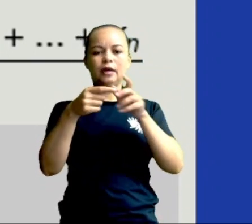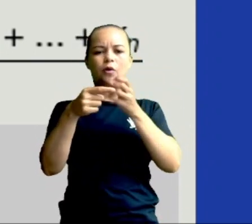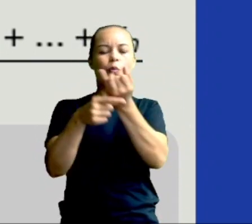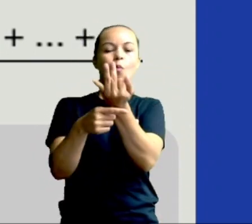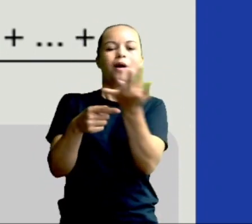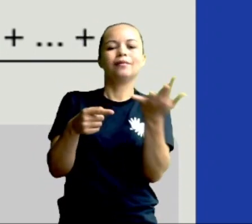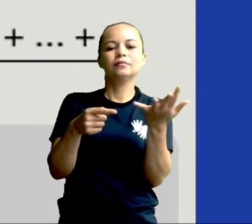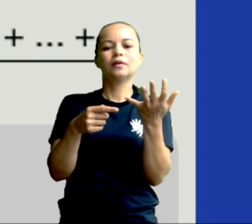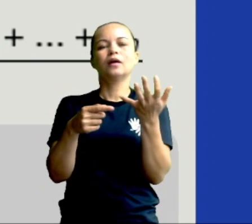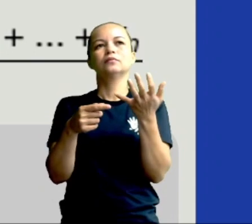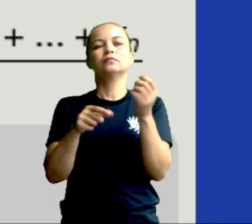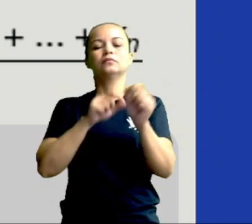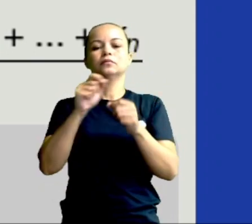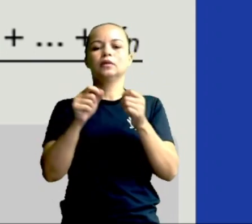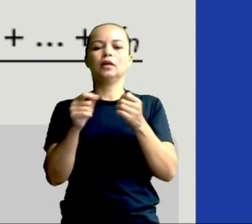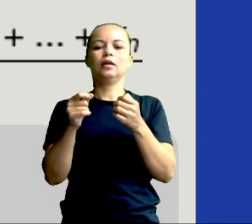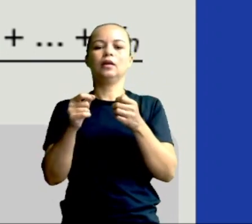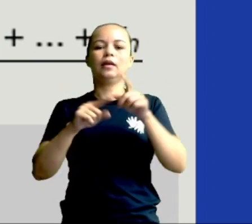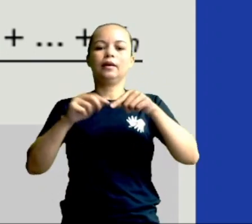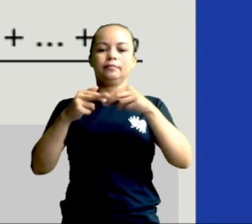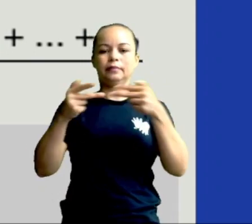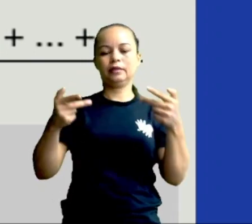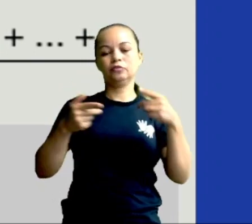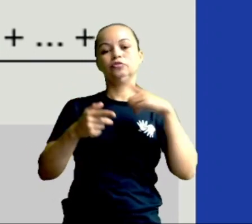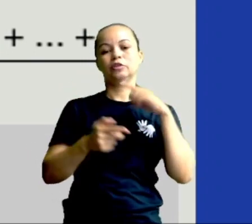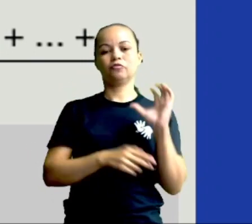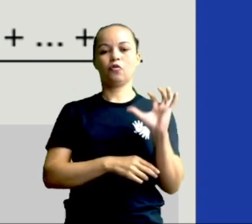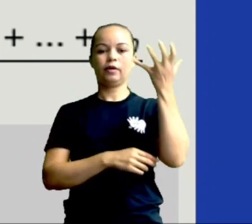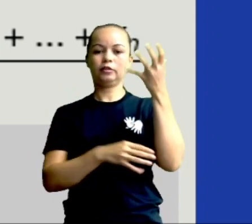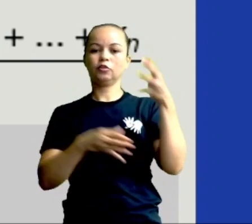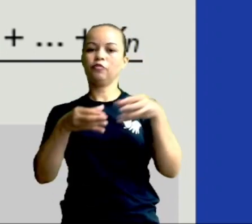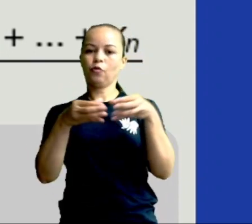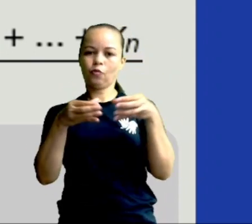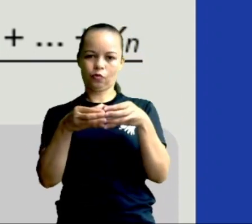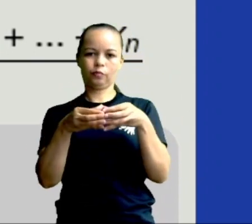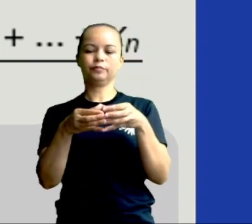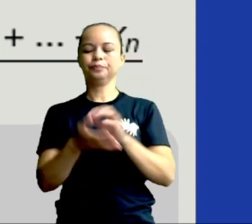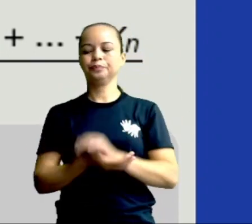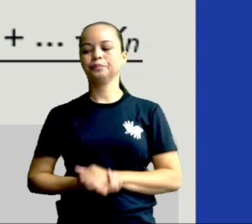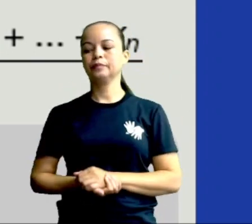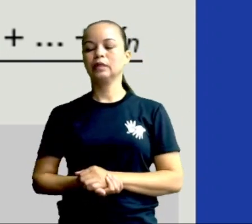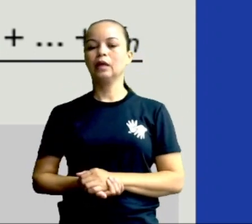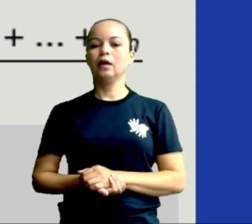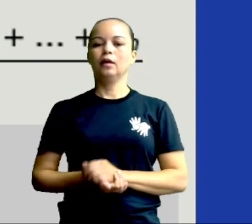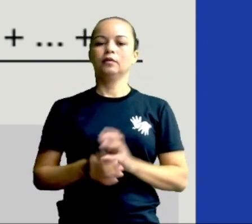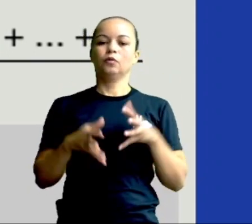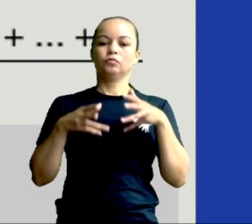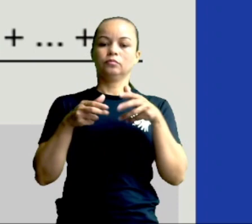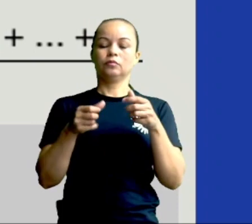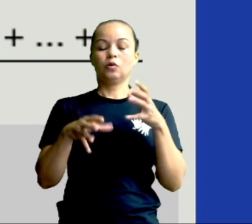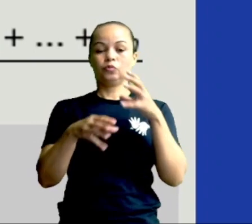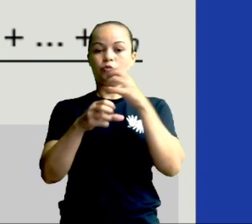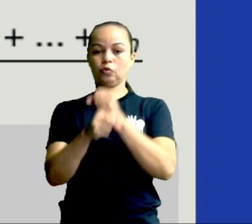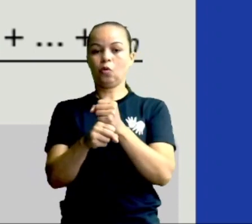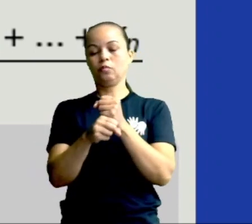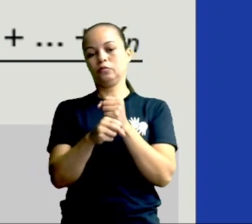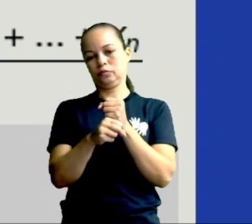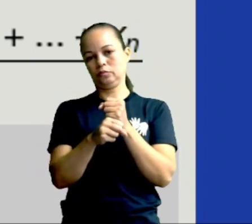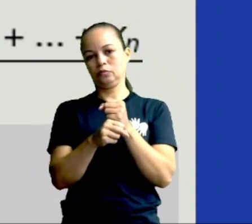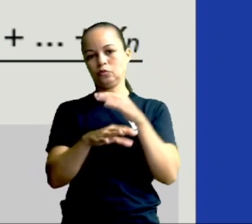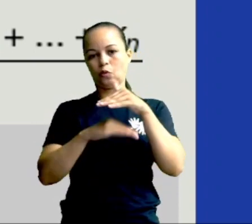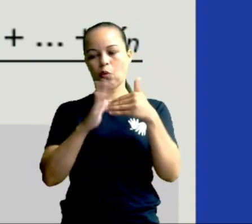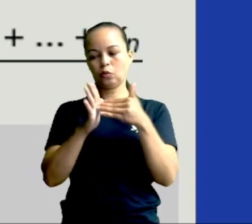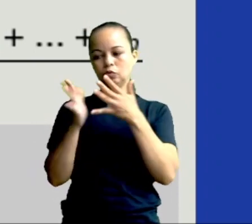elementos que tem naquele problema, naquela situação que eu vou resolver, naquele conjunto de dados, tá? Então, somo todos os elementos e